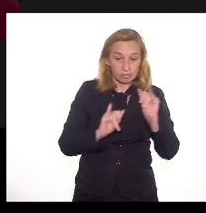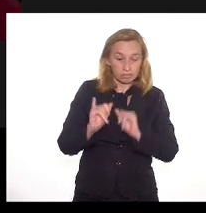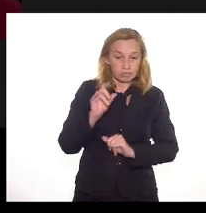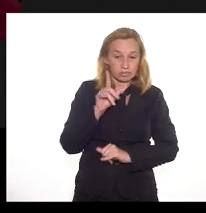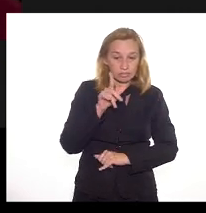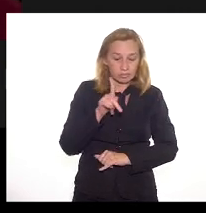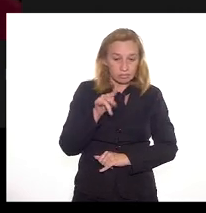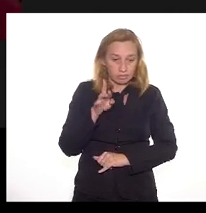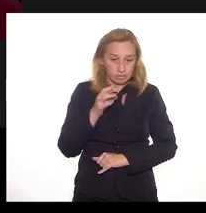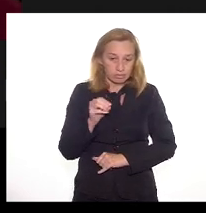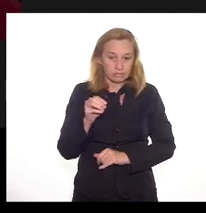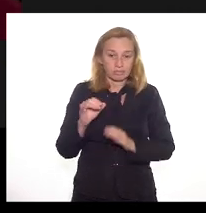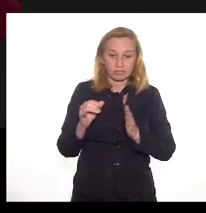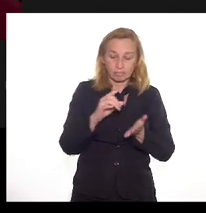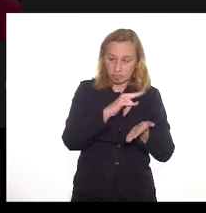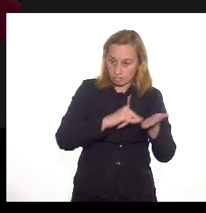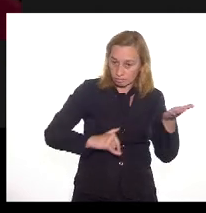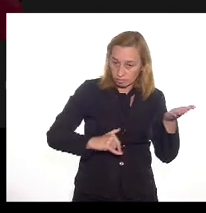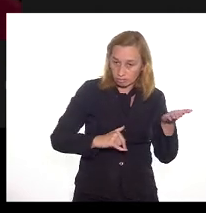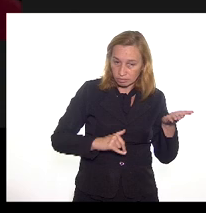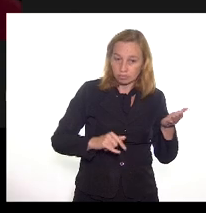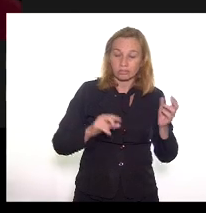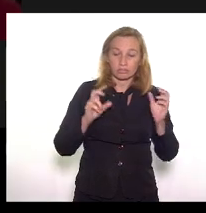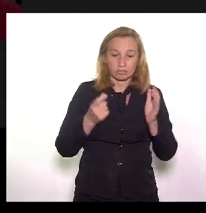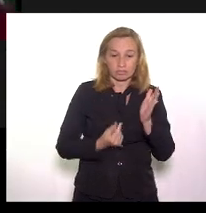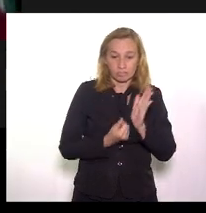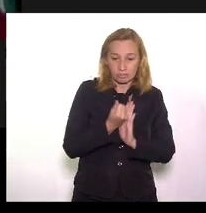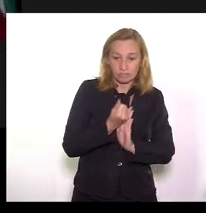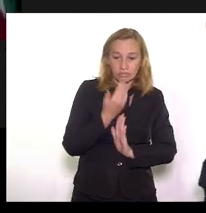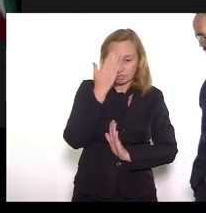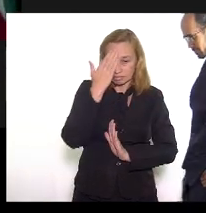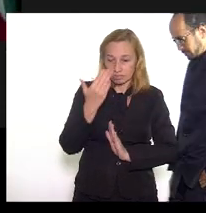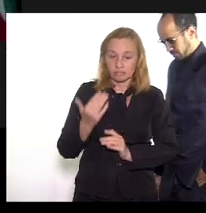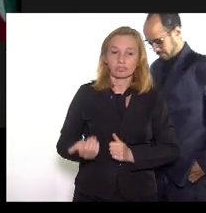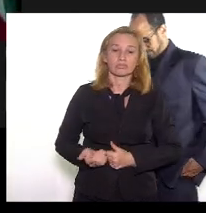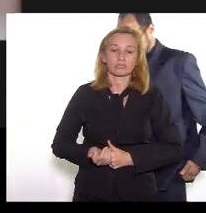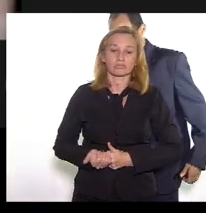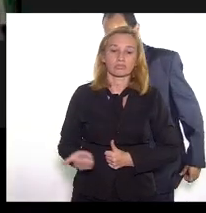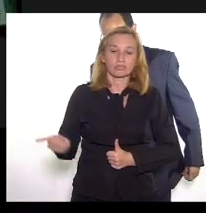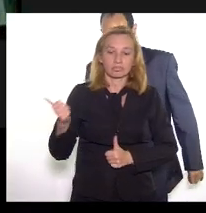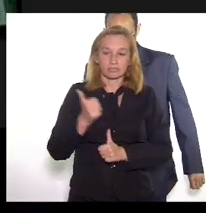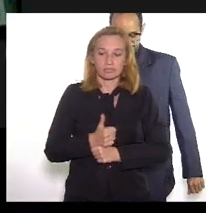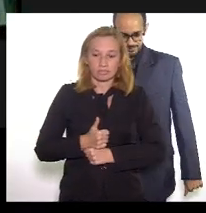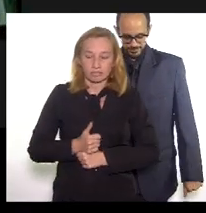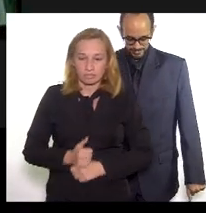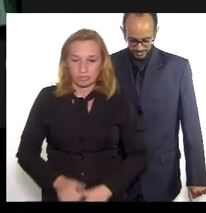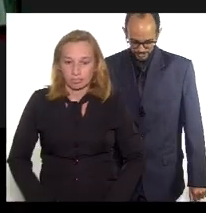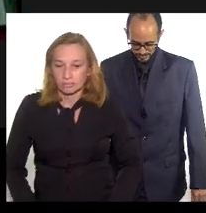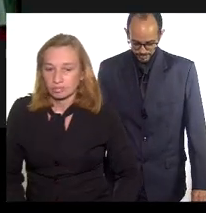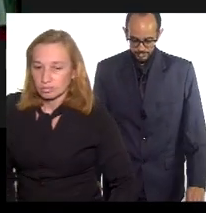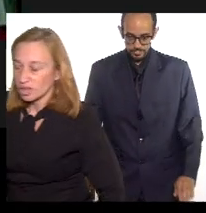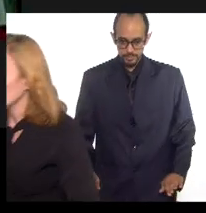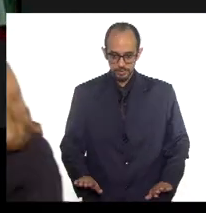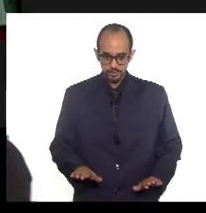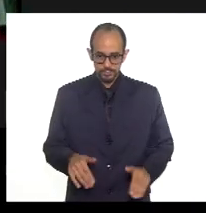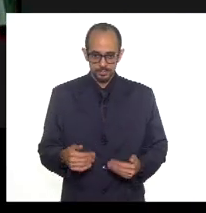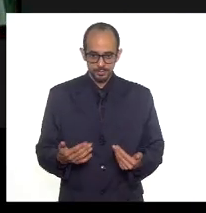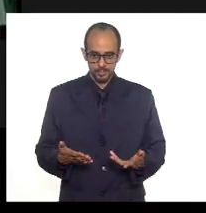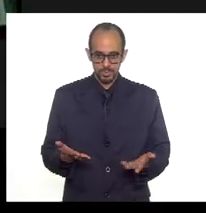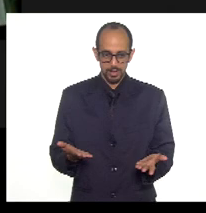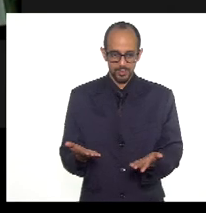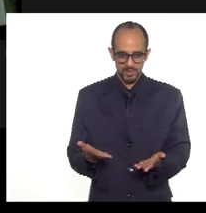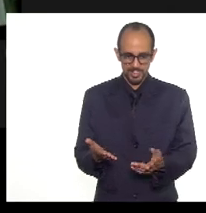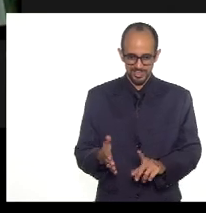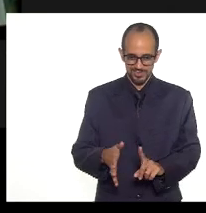alguma informação adicional aí sobre, sobre esse investimento. Então, com a palavra, o Edvaldan.